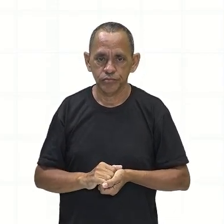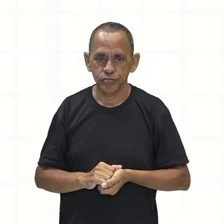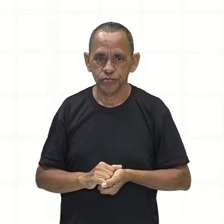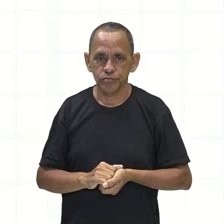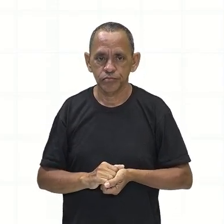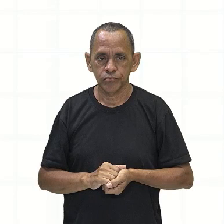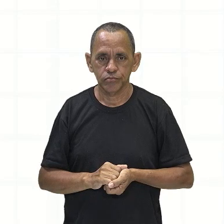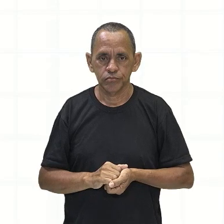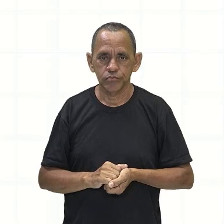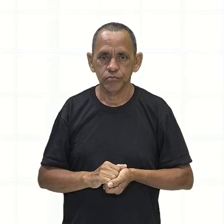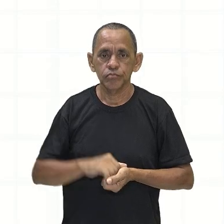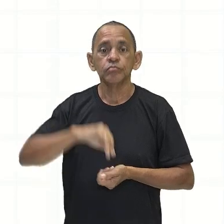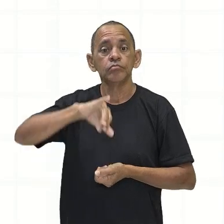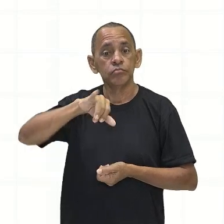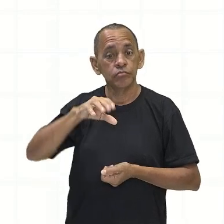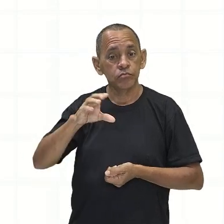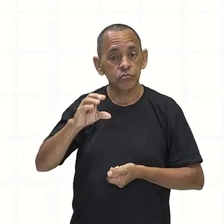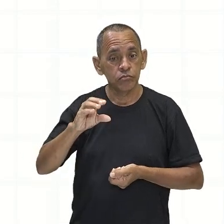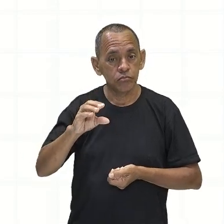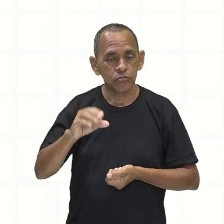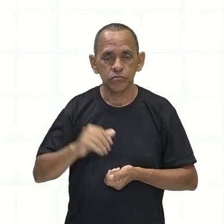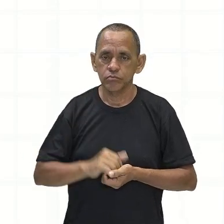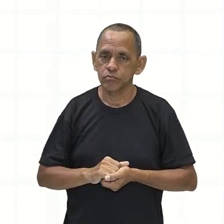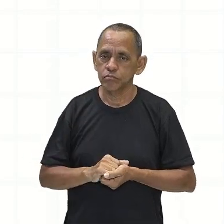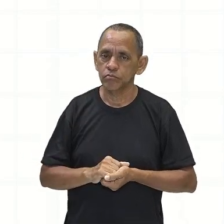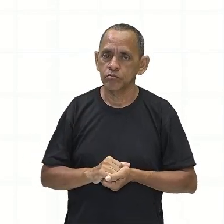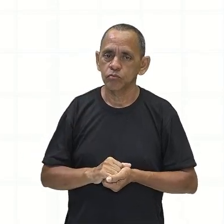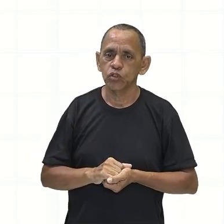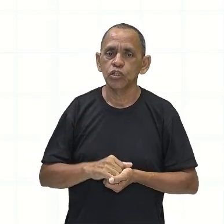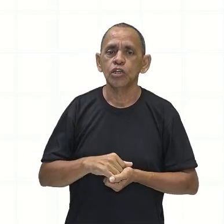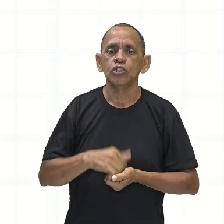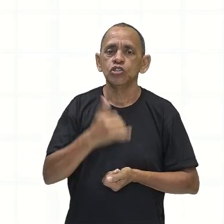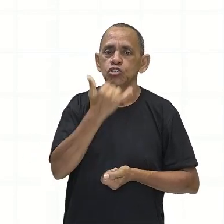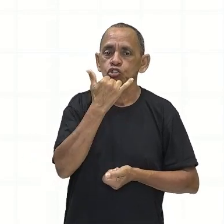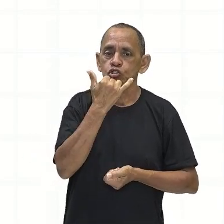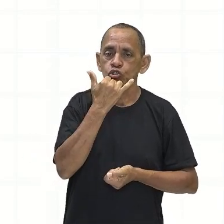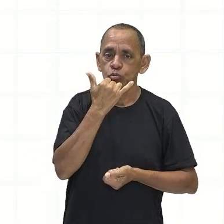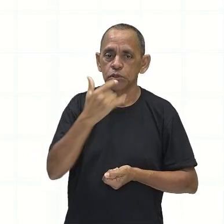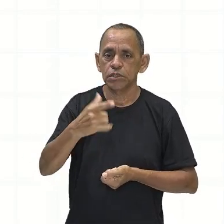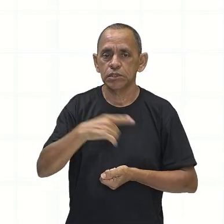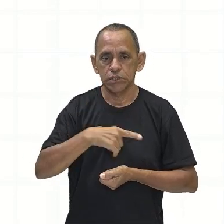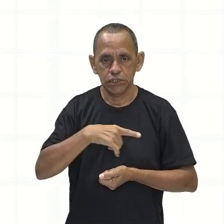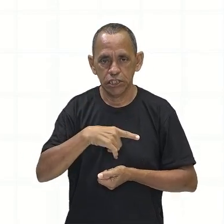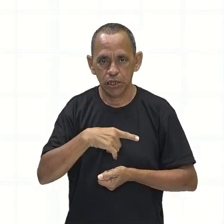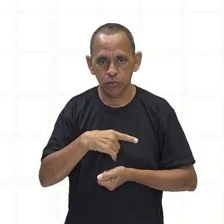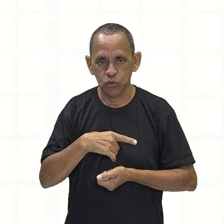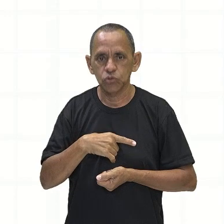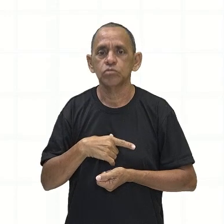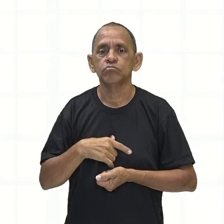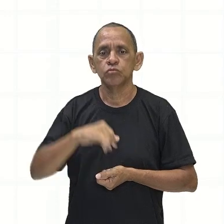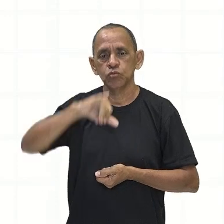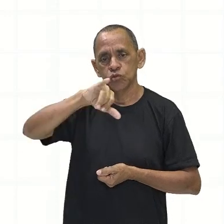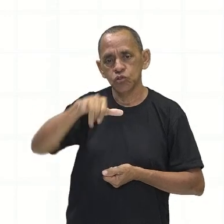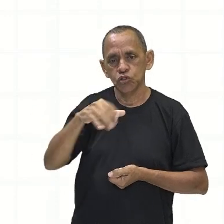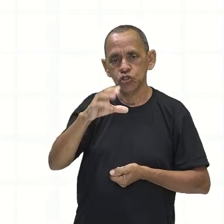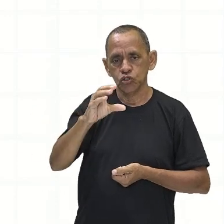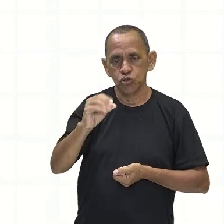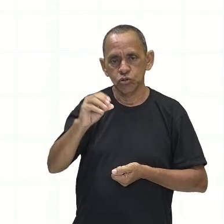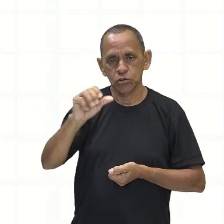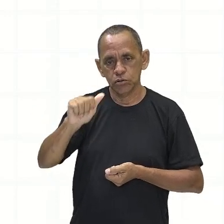Joana. Dois não. Na realidade, temos um. E temos um pronome aqui que está substituindo o nome de alguém. Eu.